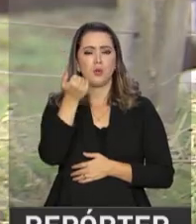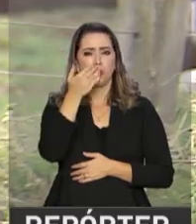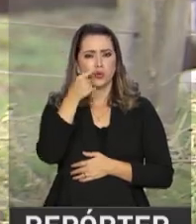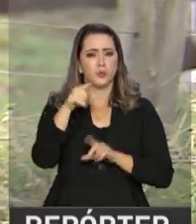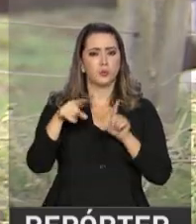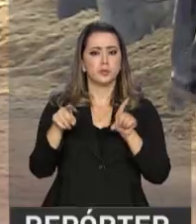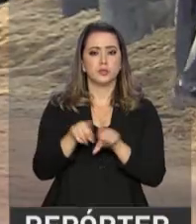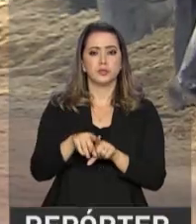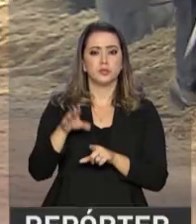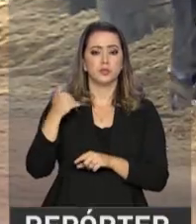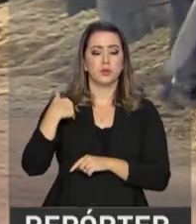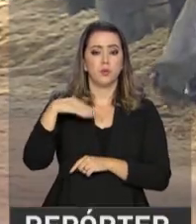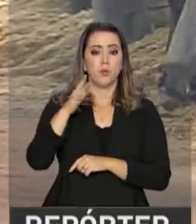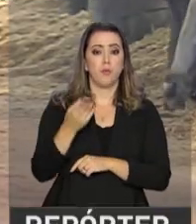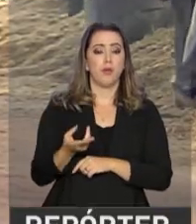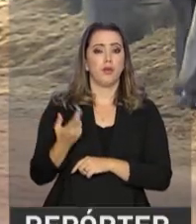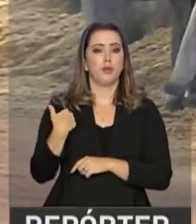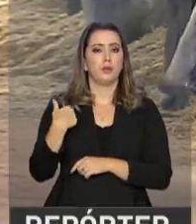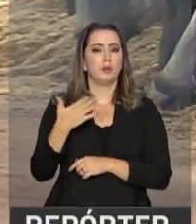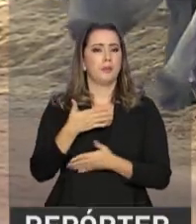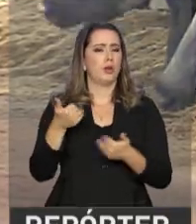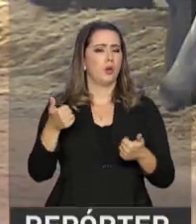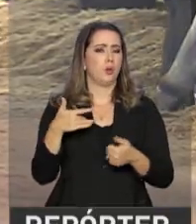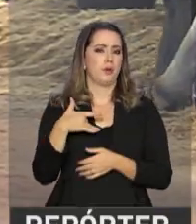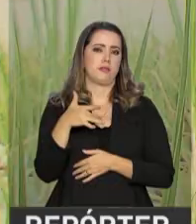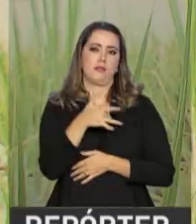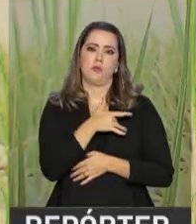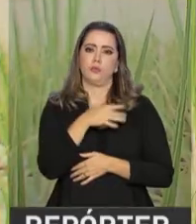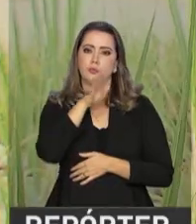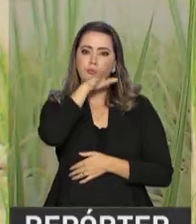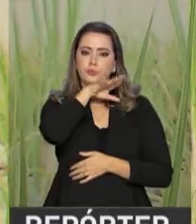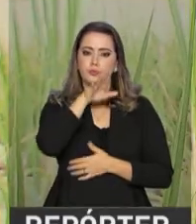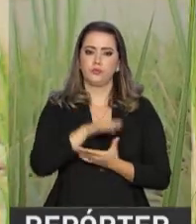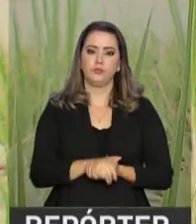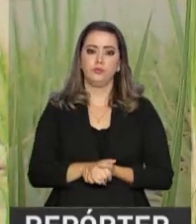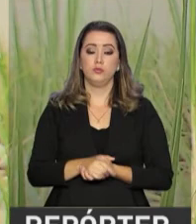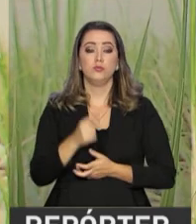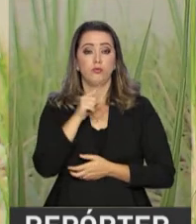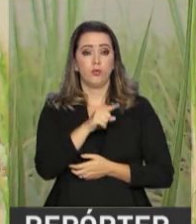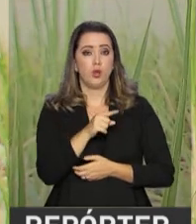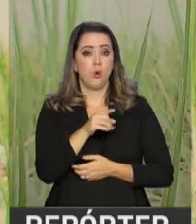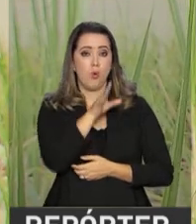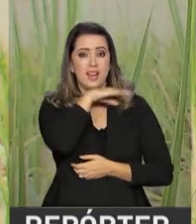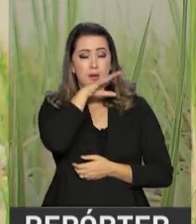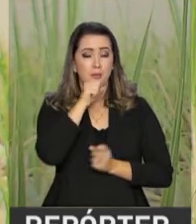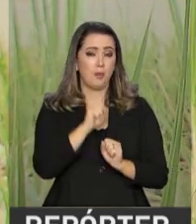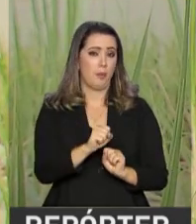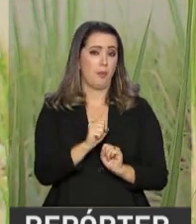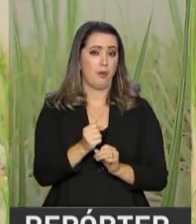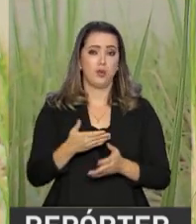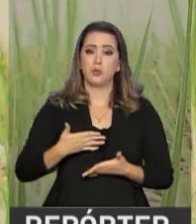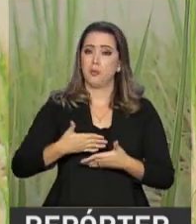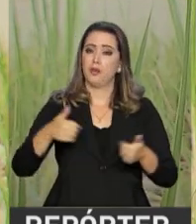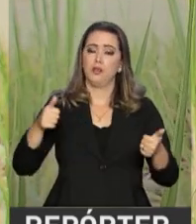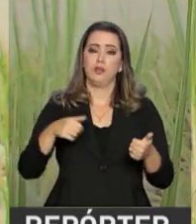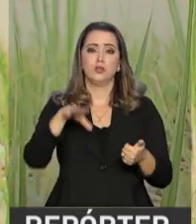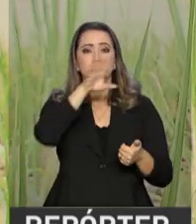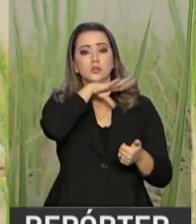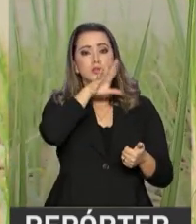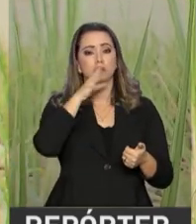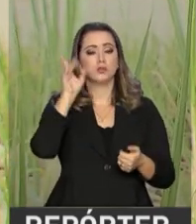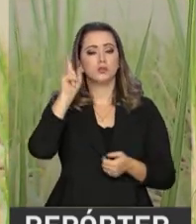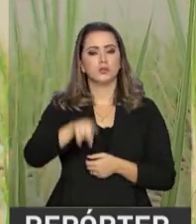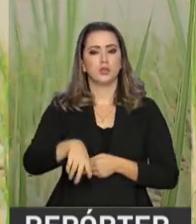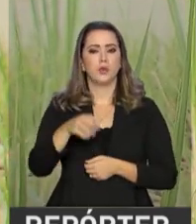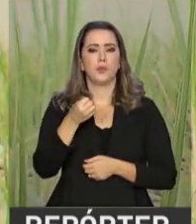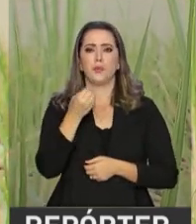e com maior valor nutricional para os animais o animal pode aproveitar muito mais daquela mesma biomassa com certeza vai